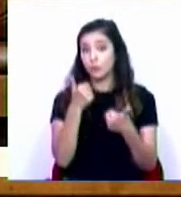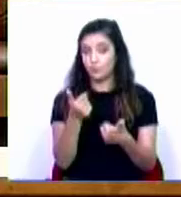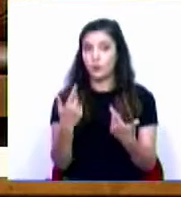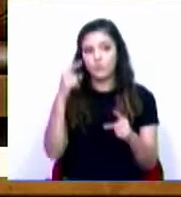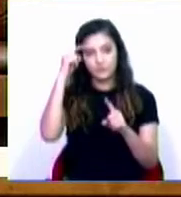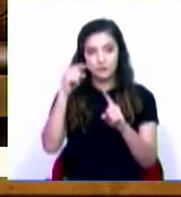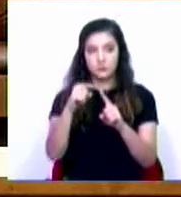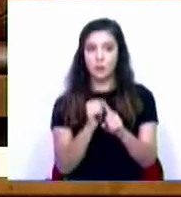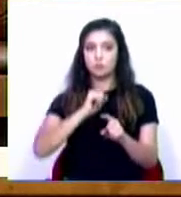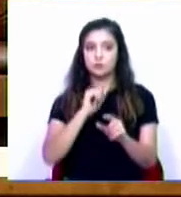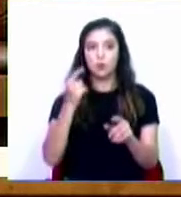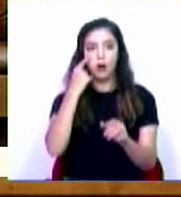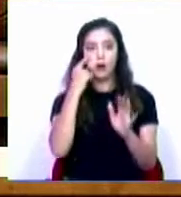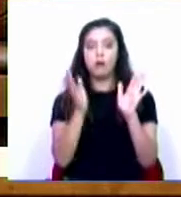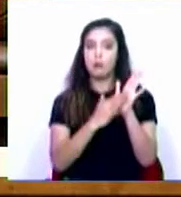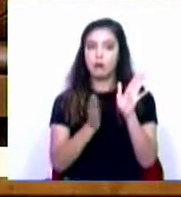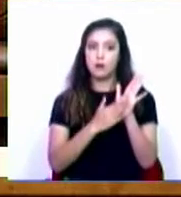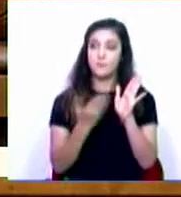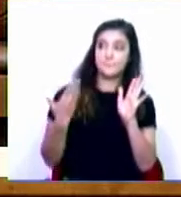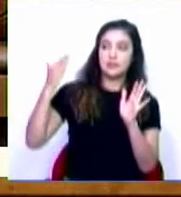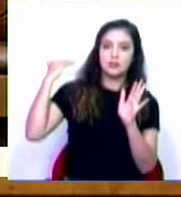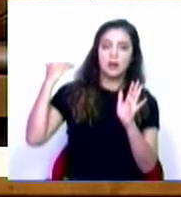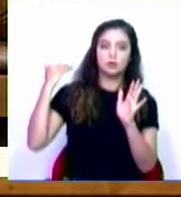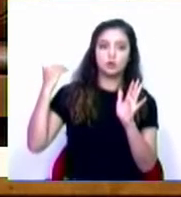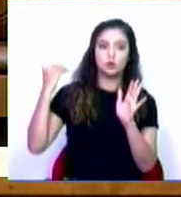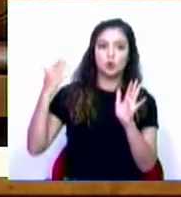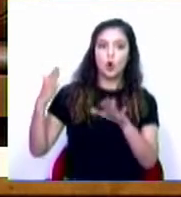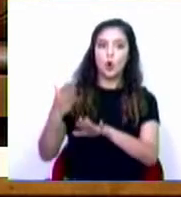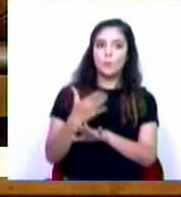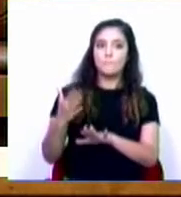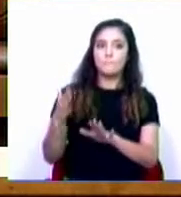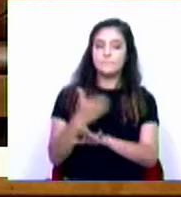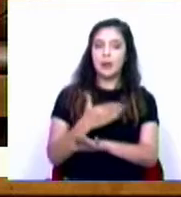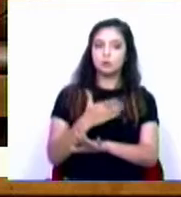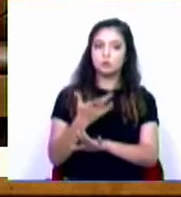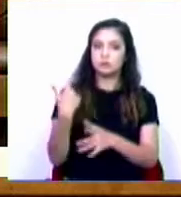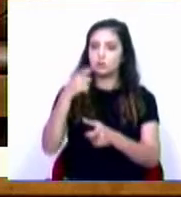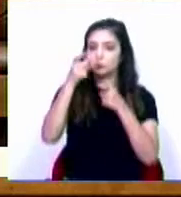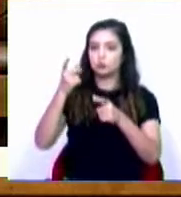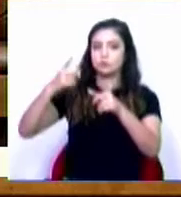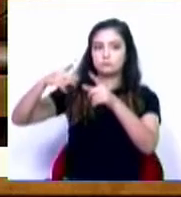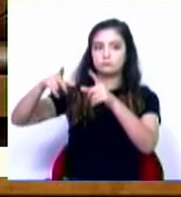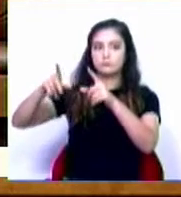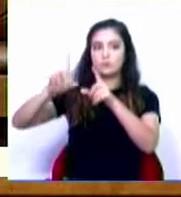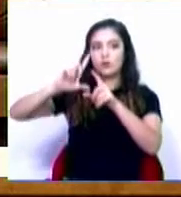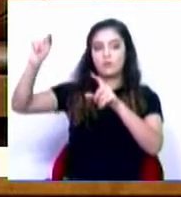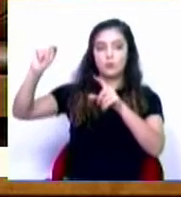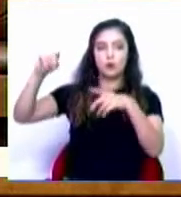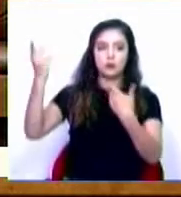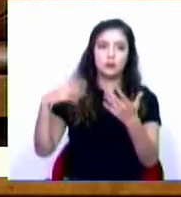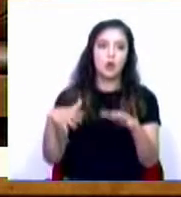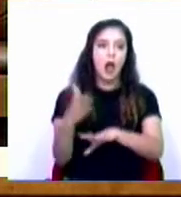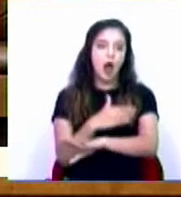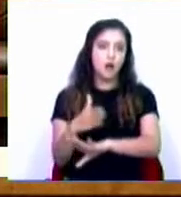reconhecer isso. Para trás ficou um período de imigração, diminuição de rendimentos, diminuição do produto interno bruto, o famoso